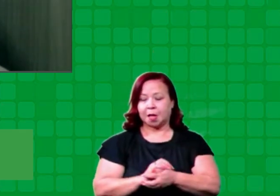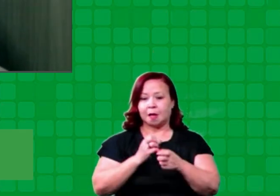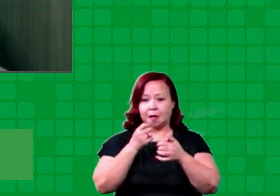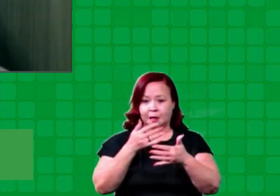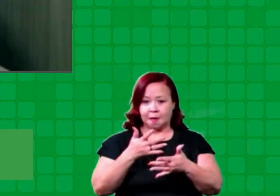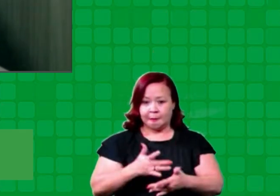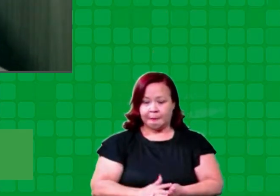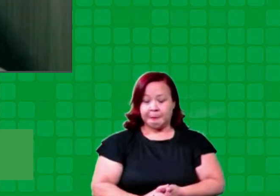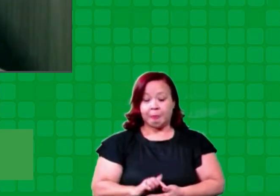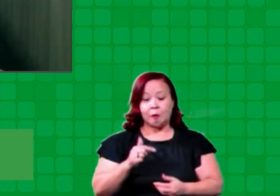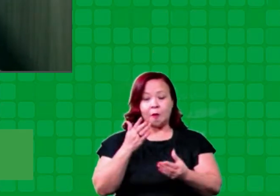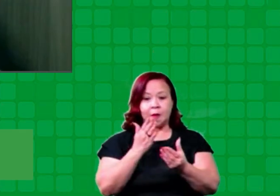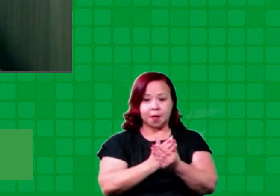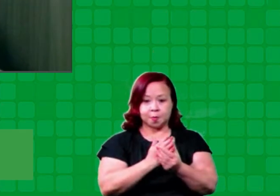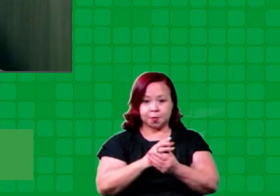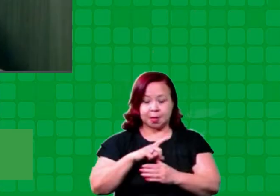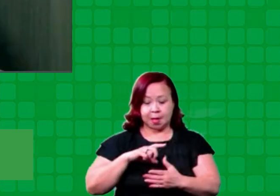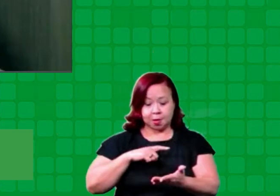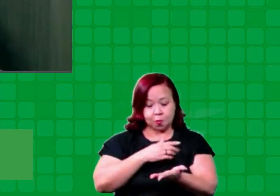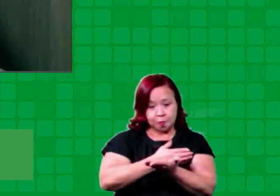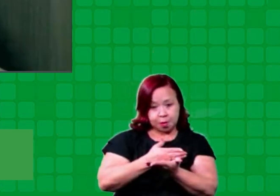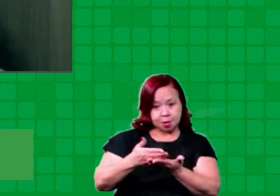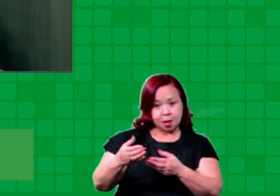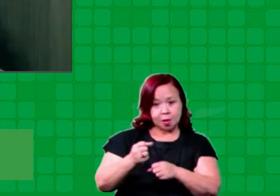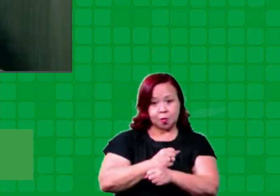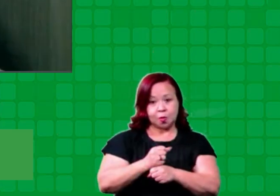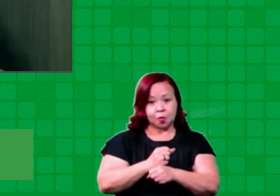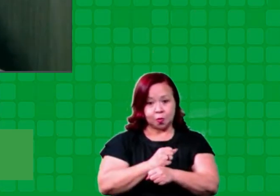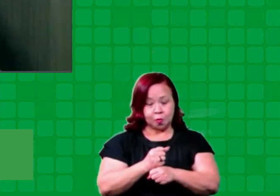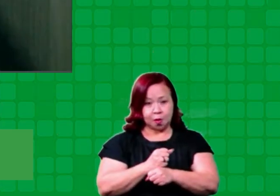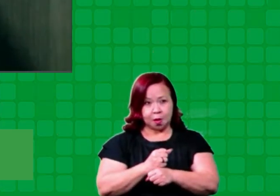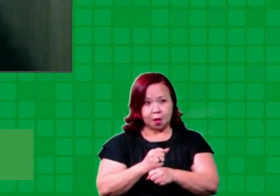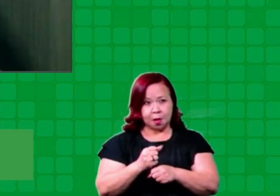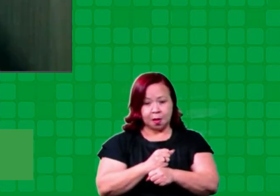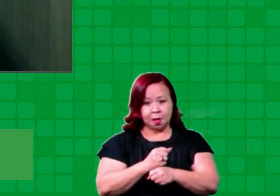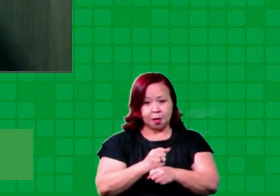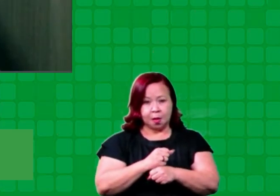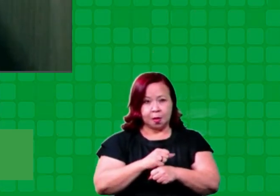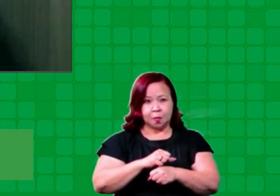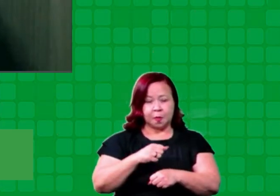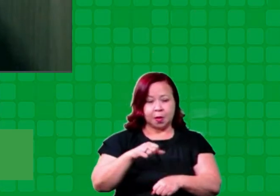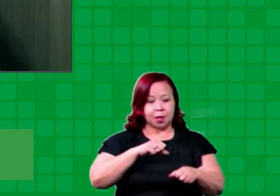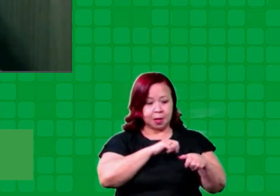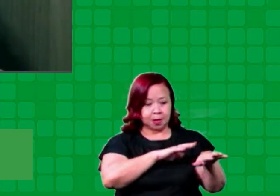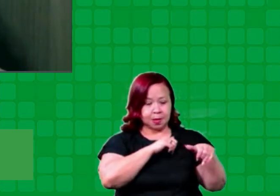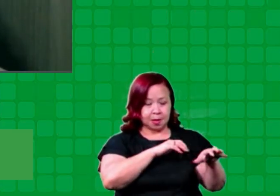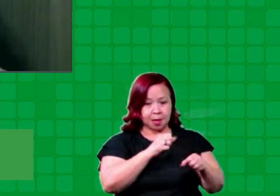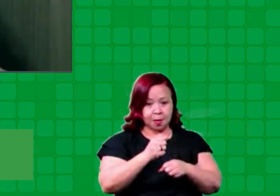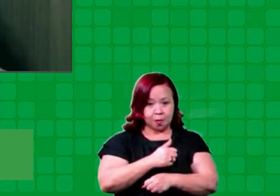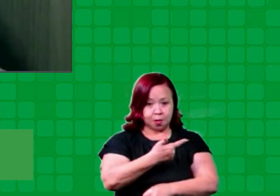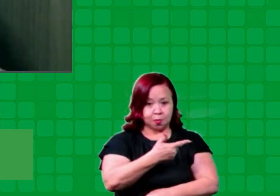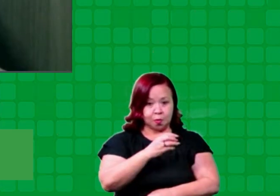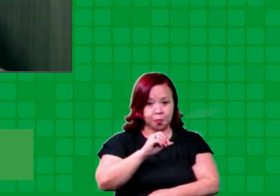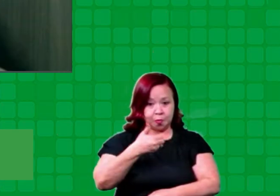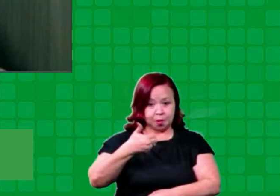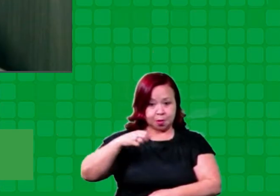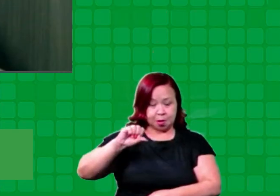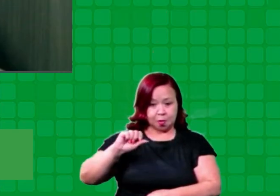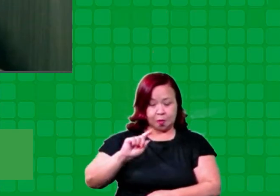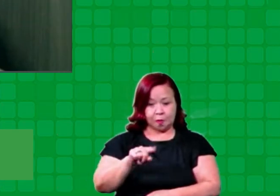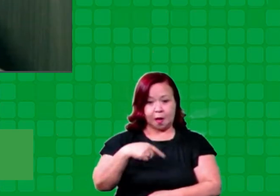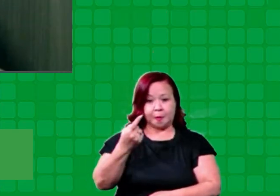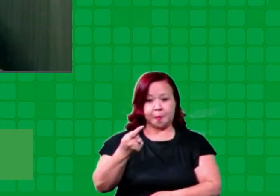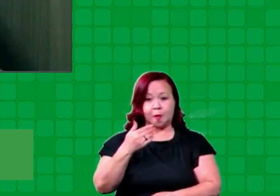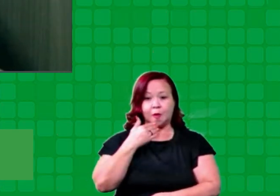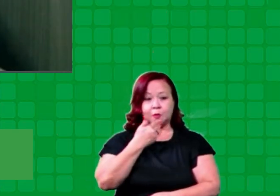Esse processo ele teve início no mês de setembro do ano de 2019, após um pedido de emissão